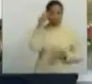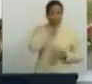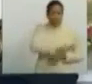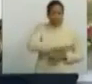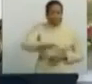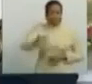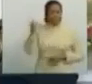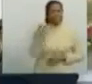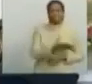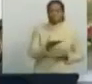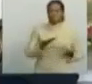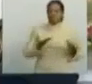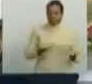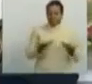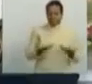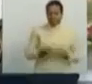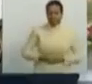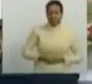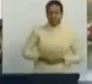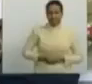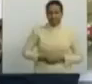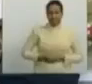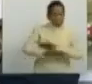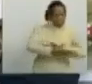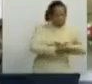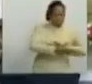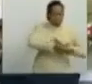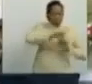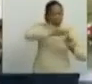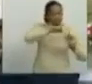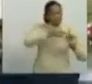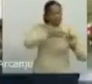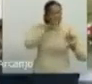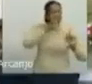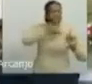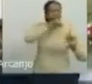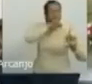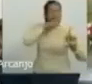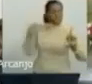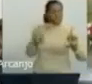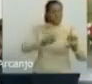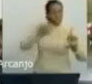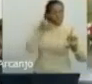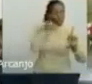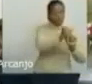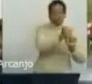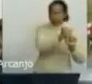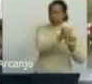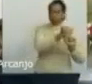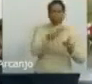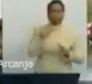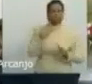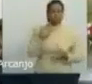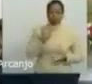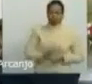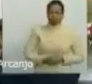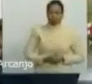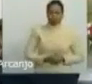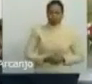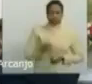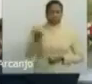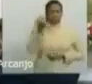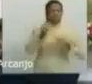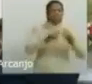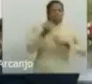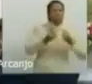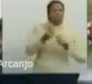Matar crianças que estão no seio, na barriga de uma mãe. E aqui não importa como foi que essas crianças vieram. Elas têm o